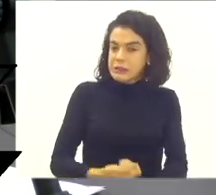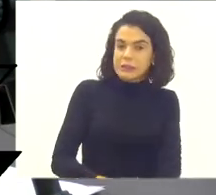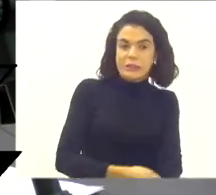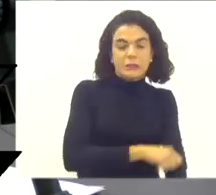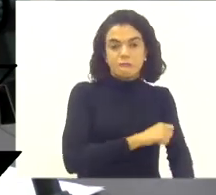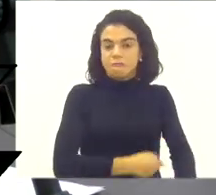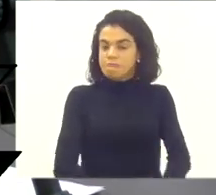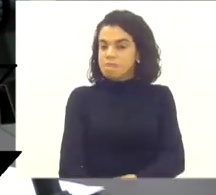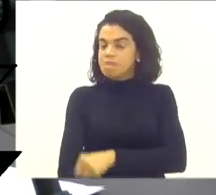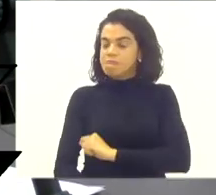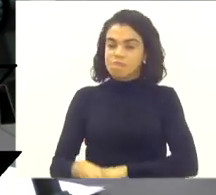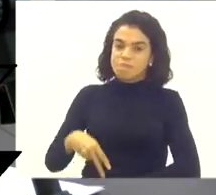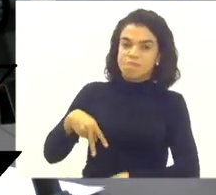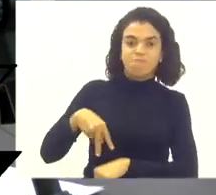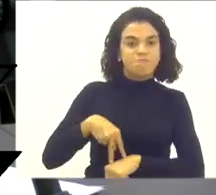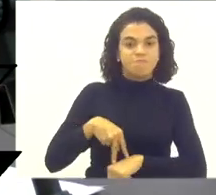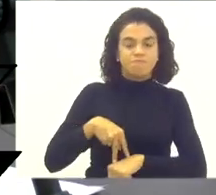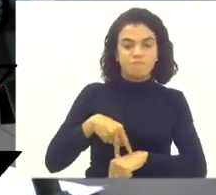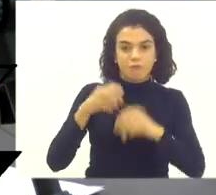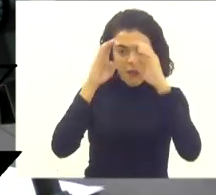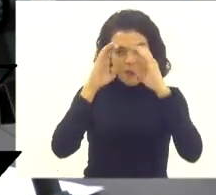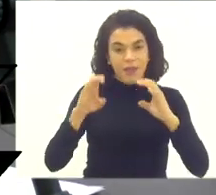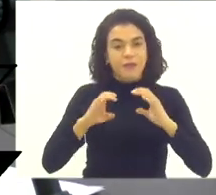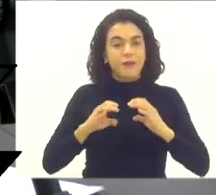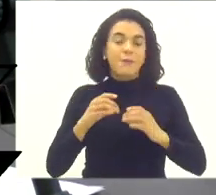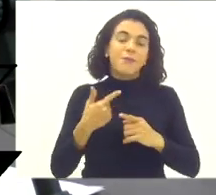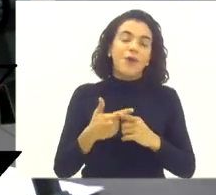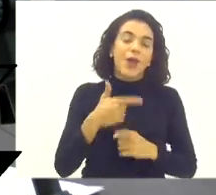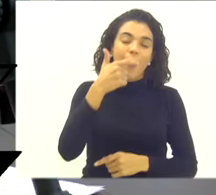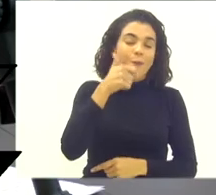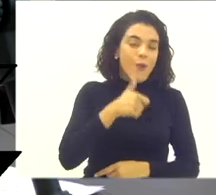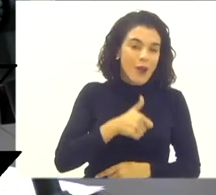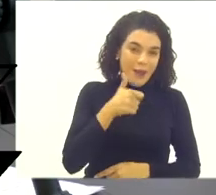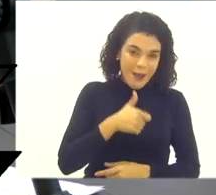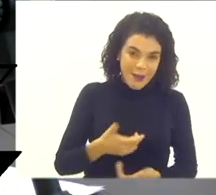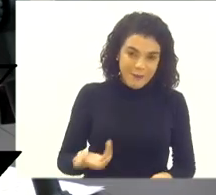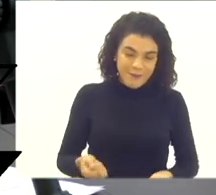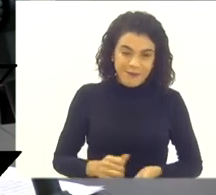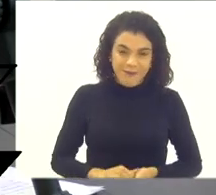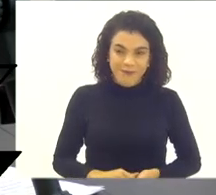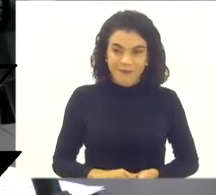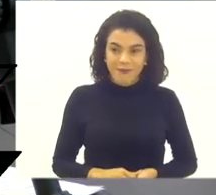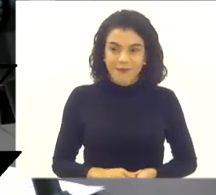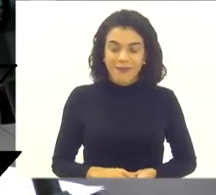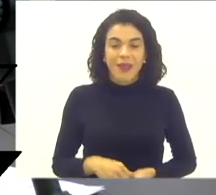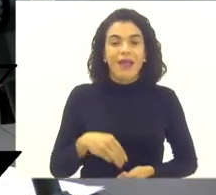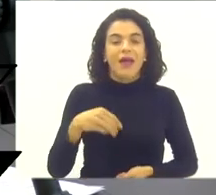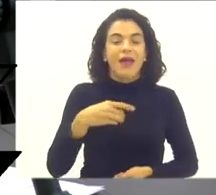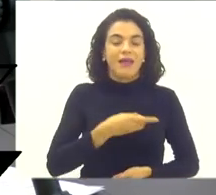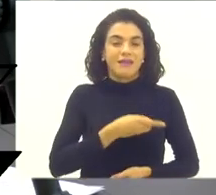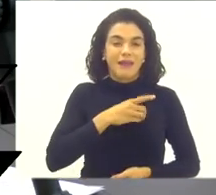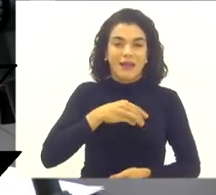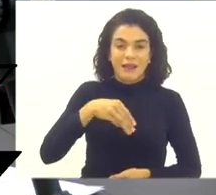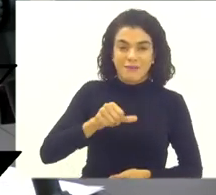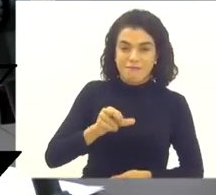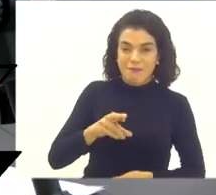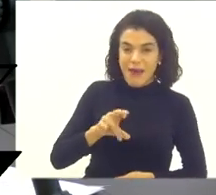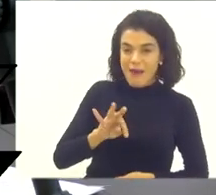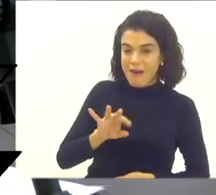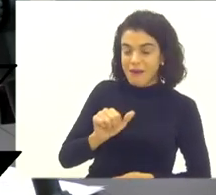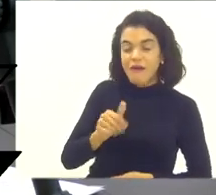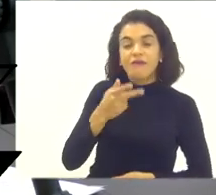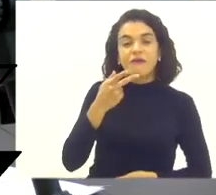se impor pra ganhar um respeito porque somos mulheres é a Marta falou muito aí da questão